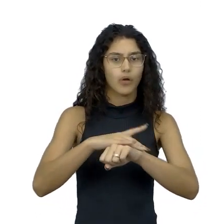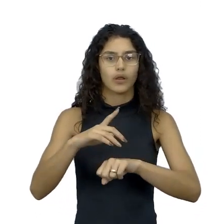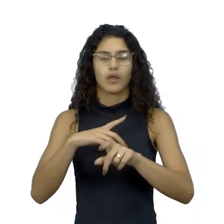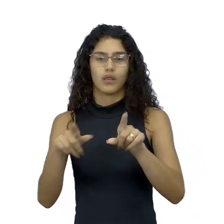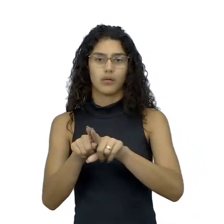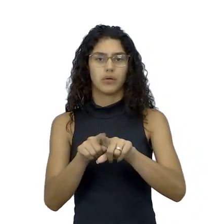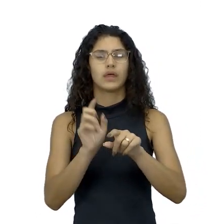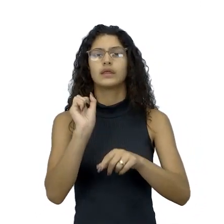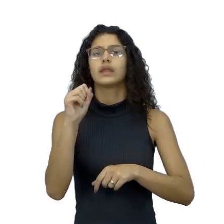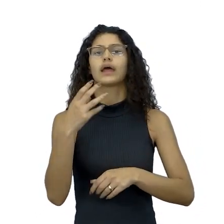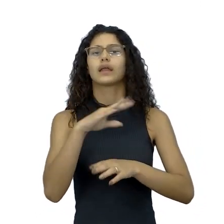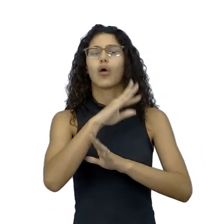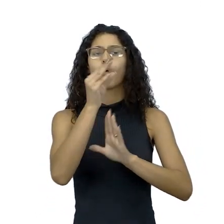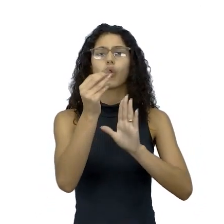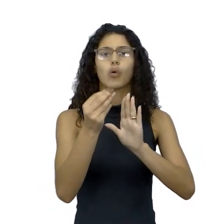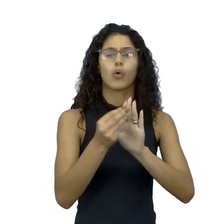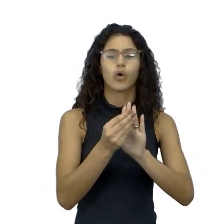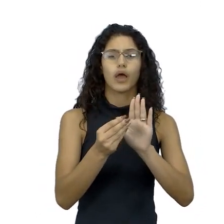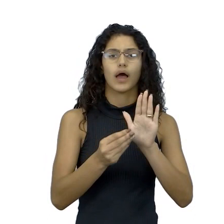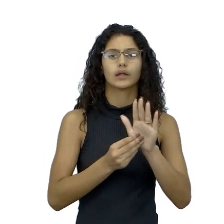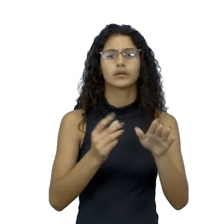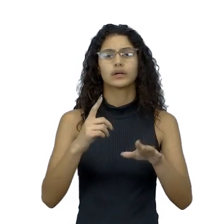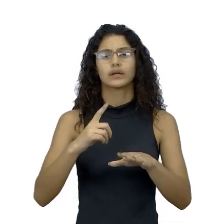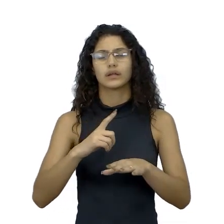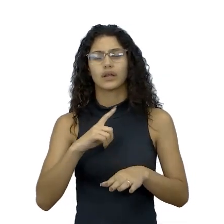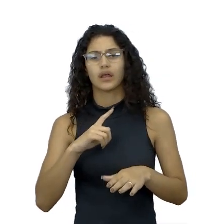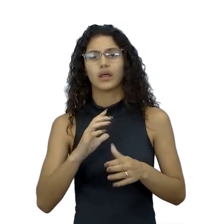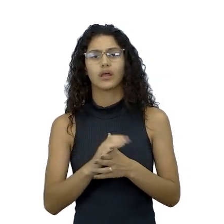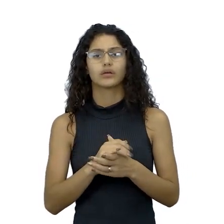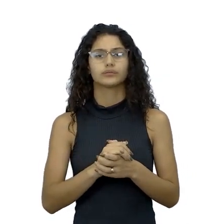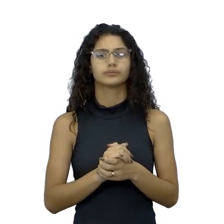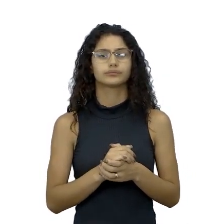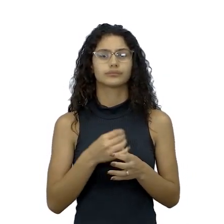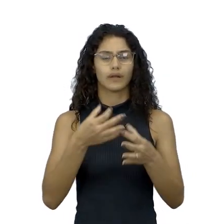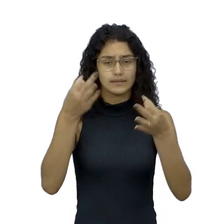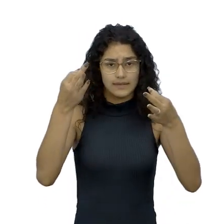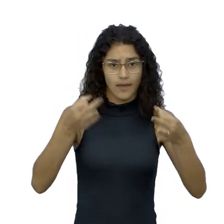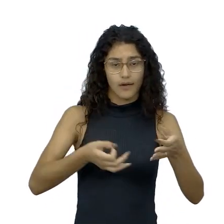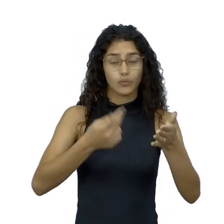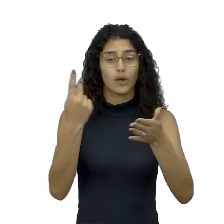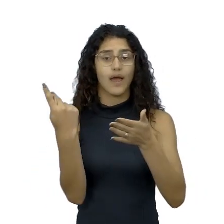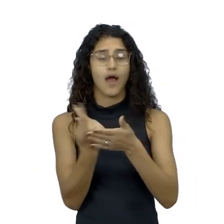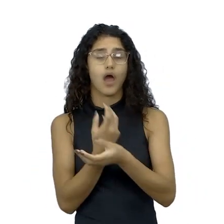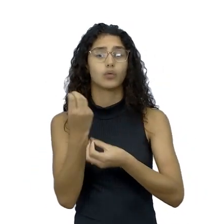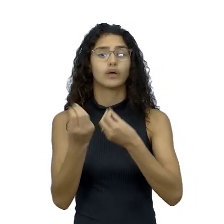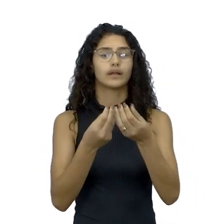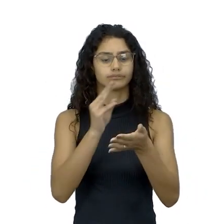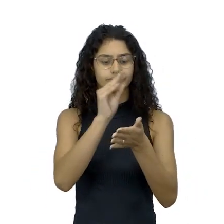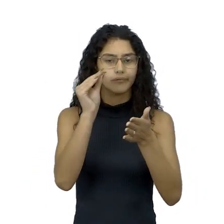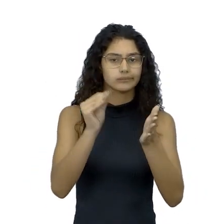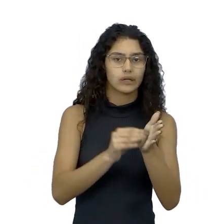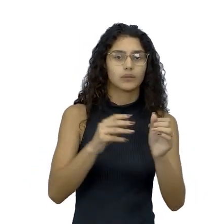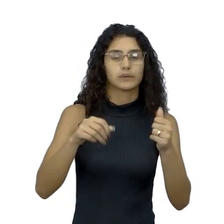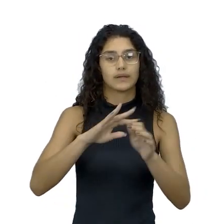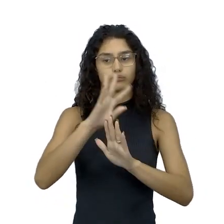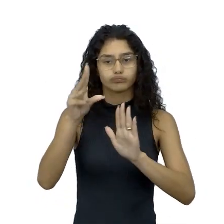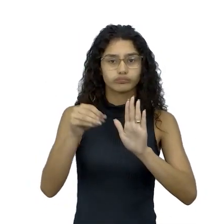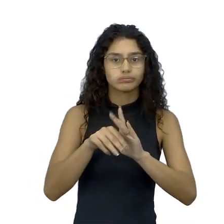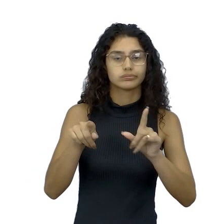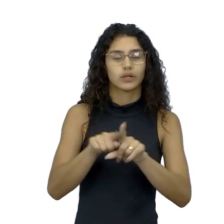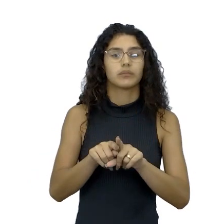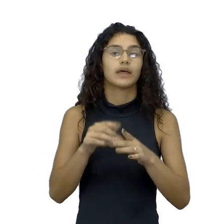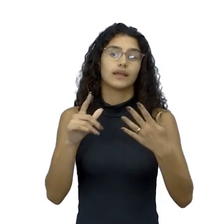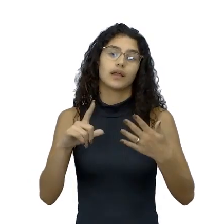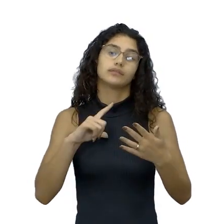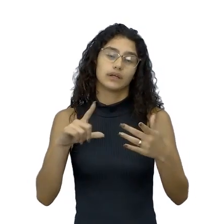Será que o que está colocado aqui nesse texto de divulgação está ok, está coerente? Em que está faltando, né? Então também